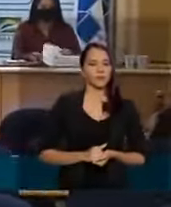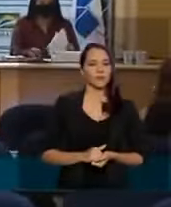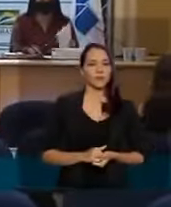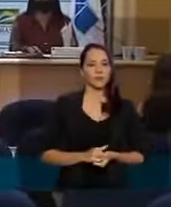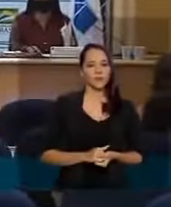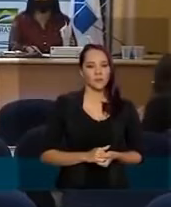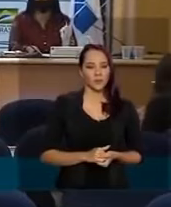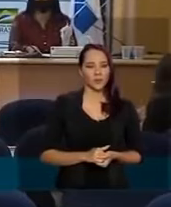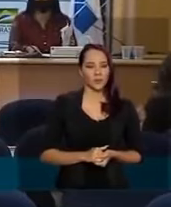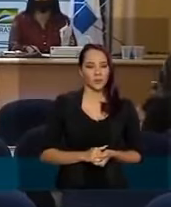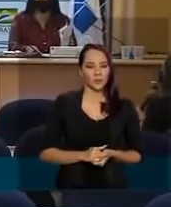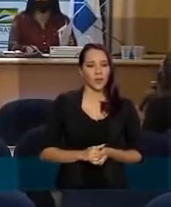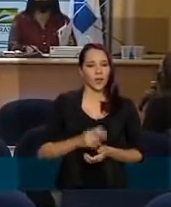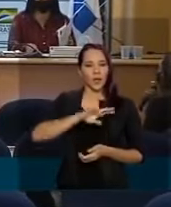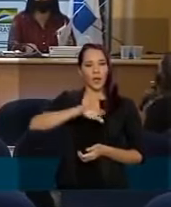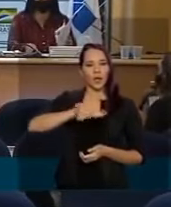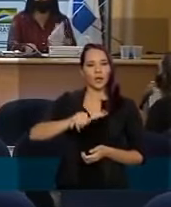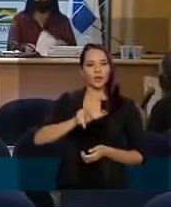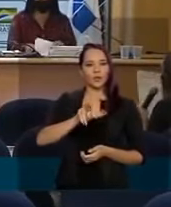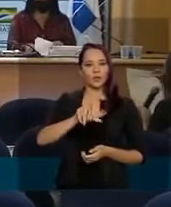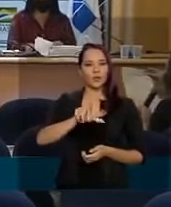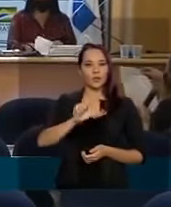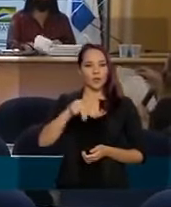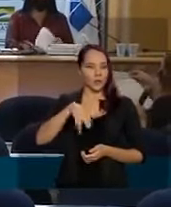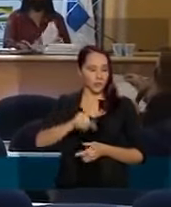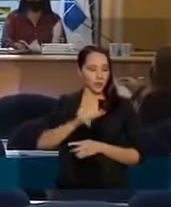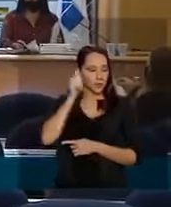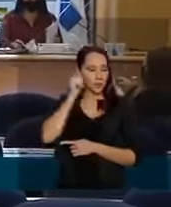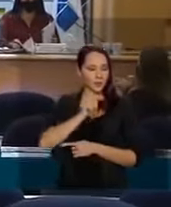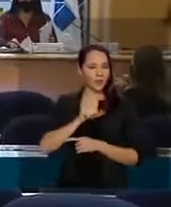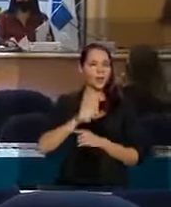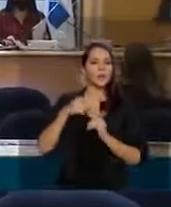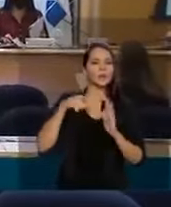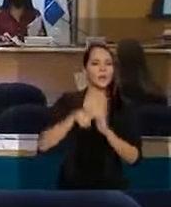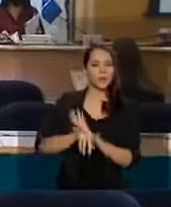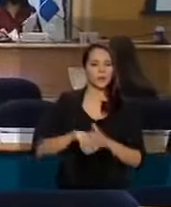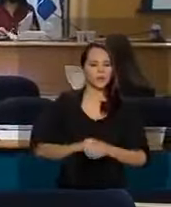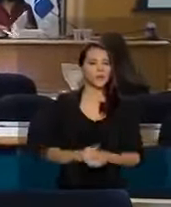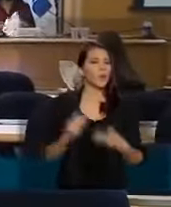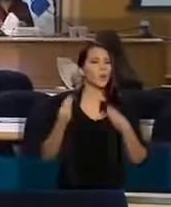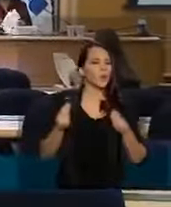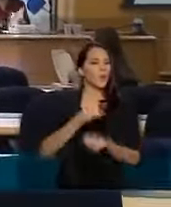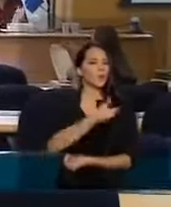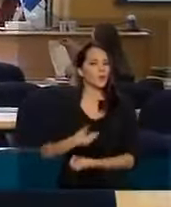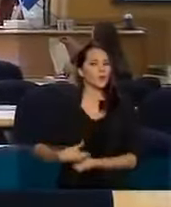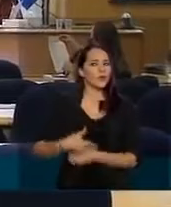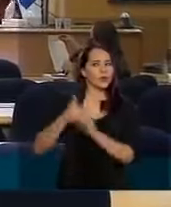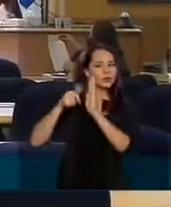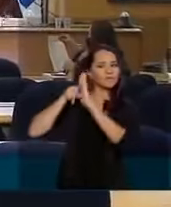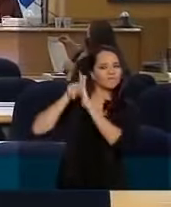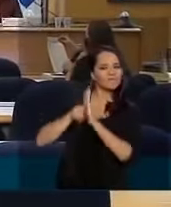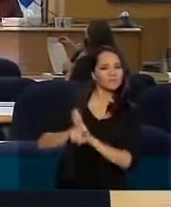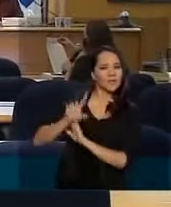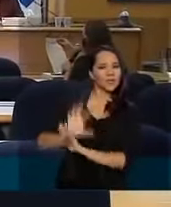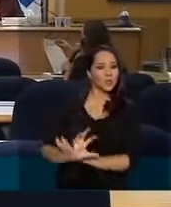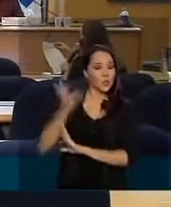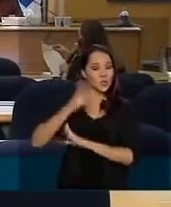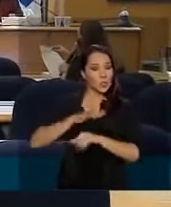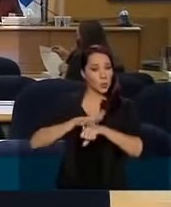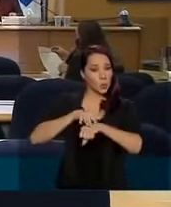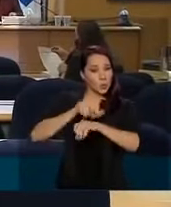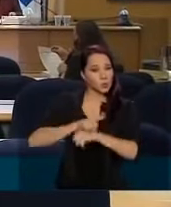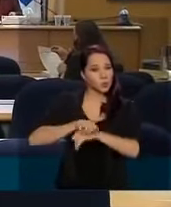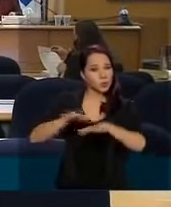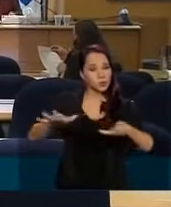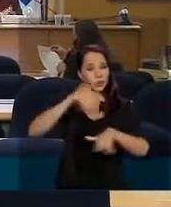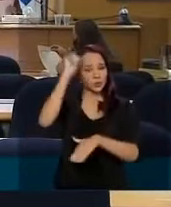jornalistas. A Juliana Contaifer, do Metrópolis, nos questiona: como o governo avalia a situação geral da epidemia do